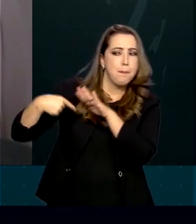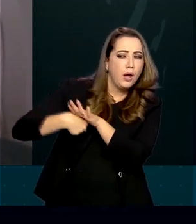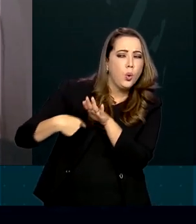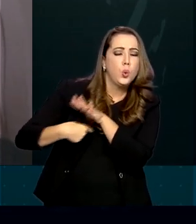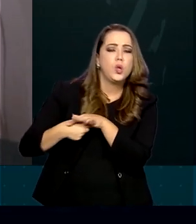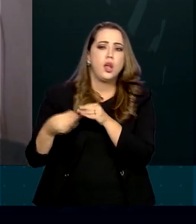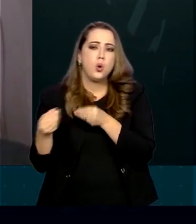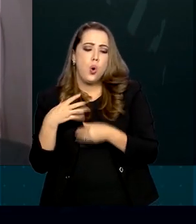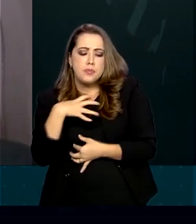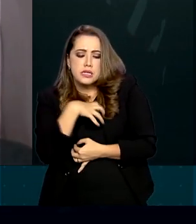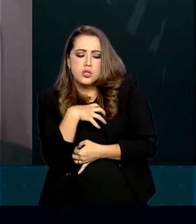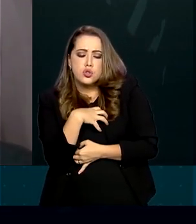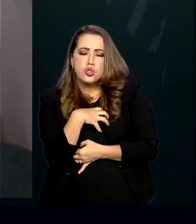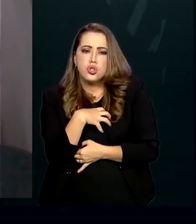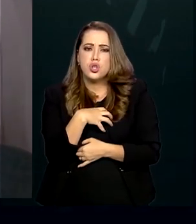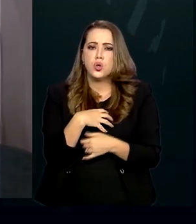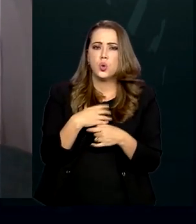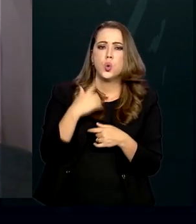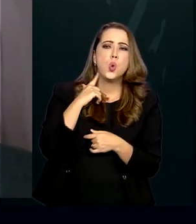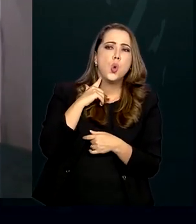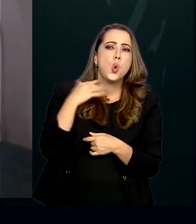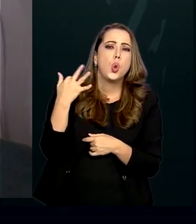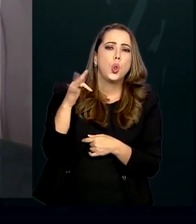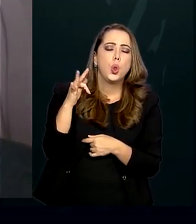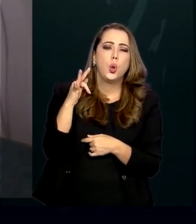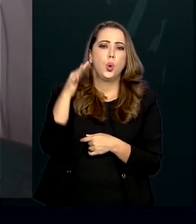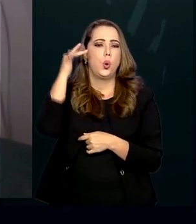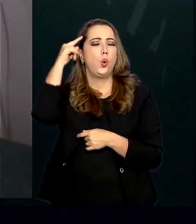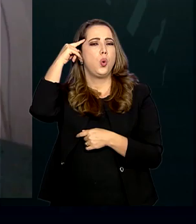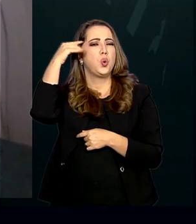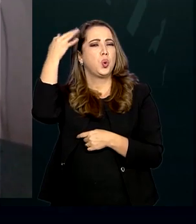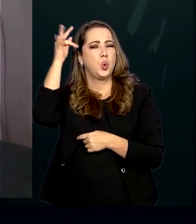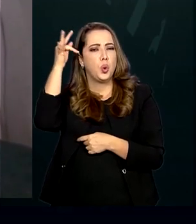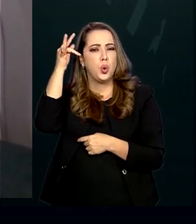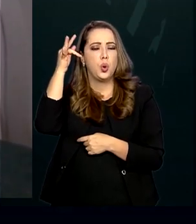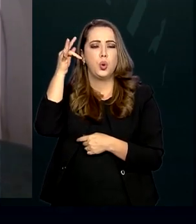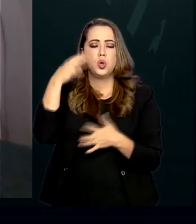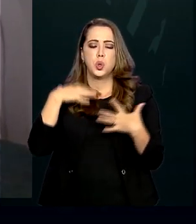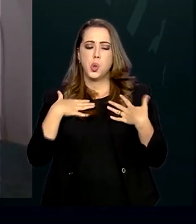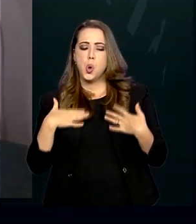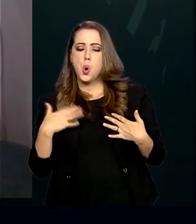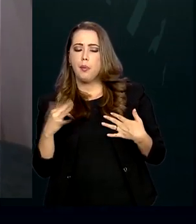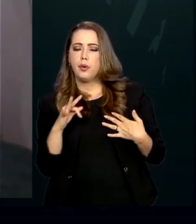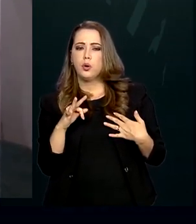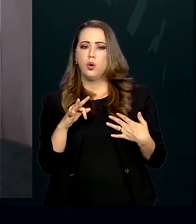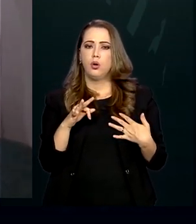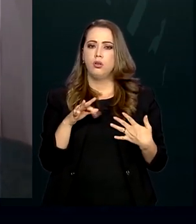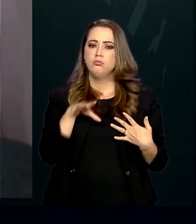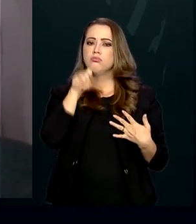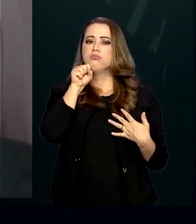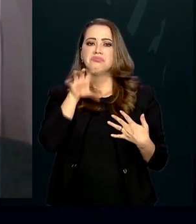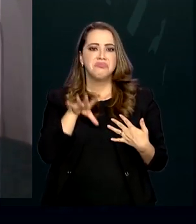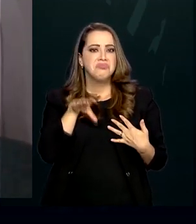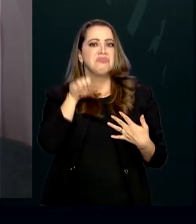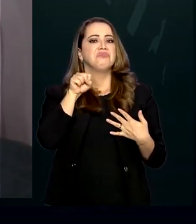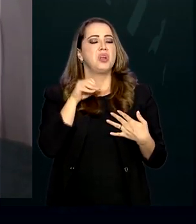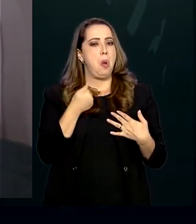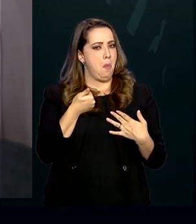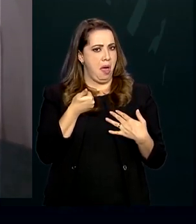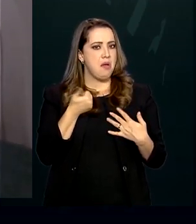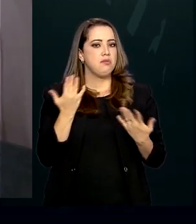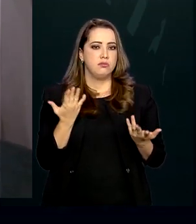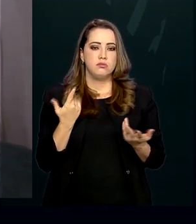alguma coisa, dor de garganta, dor de cabeça, dor no corpo, falta de ar. E eu falei que não, não estava